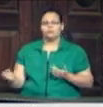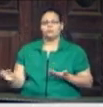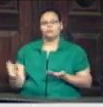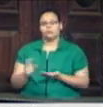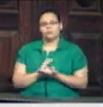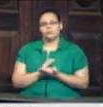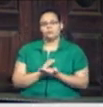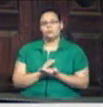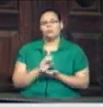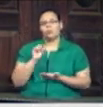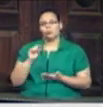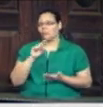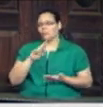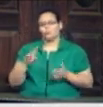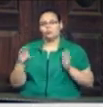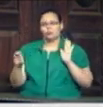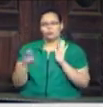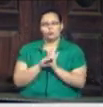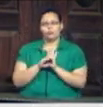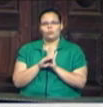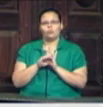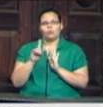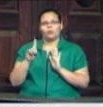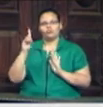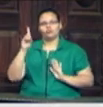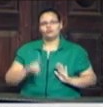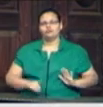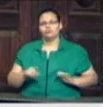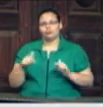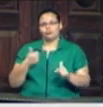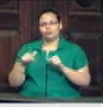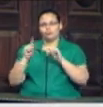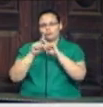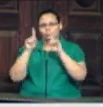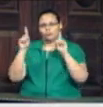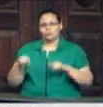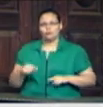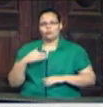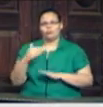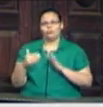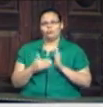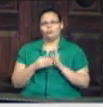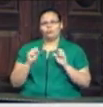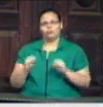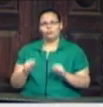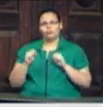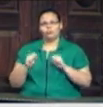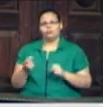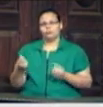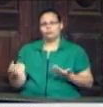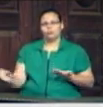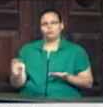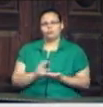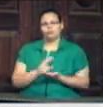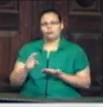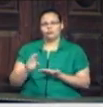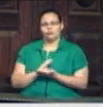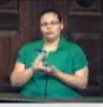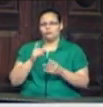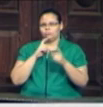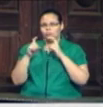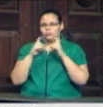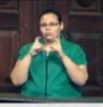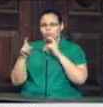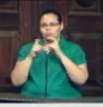aquilo que é inconstitucional, tudo aquilo que envolve direitos dos servidores públicos, tudo poderia ter sido restituído e